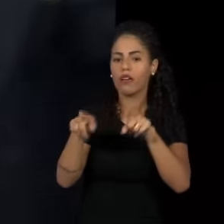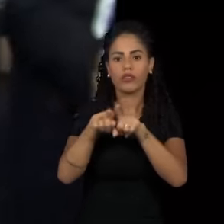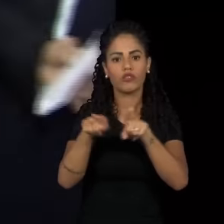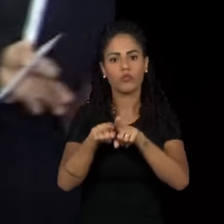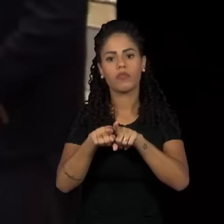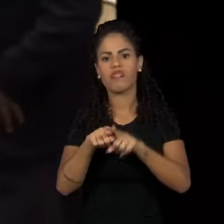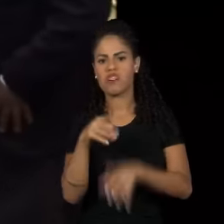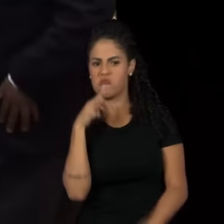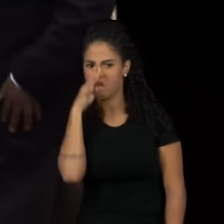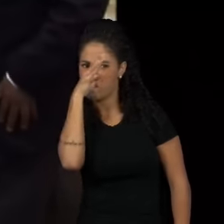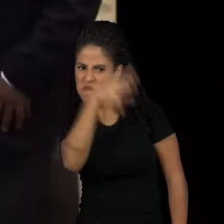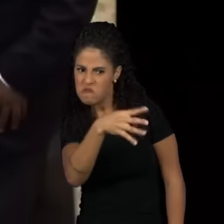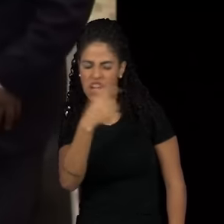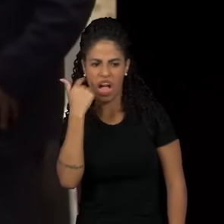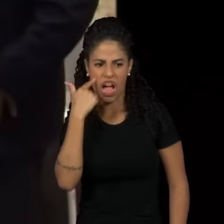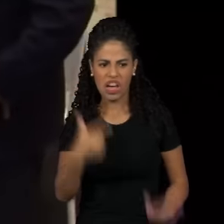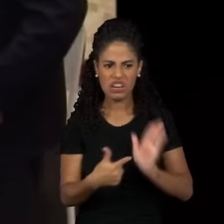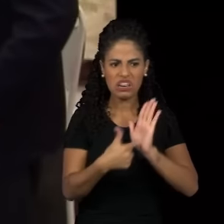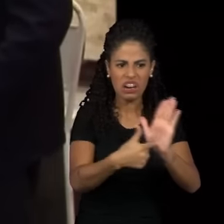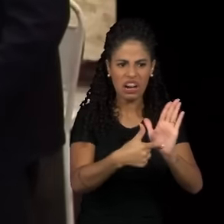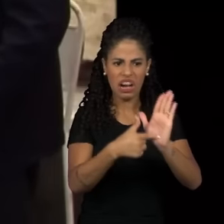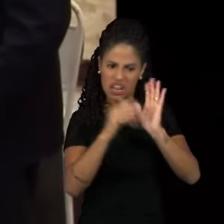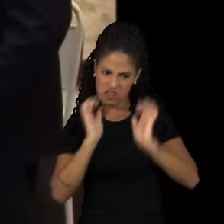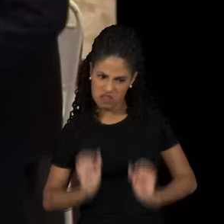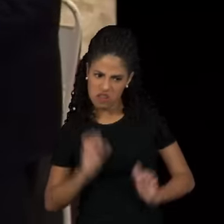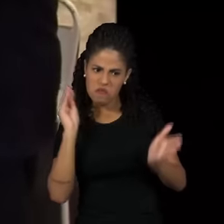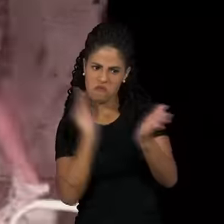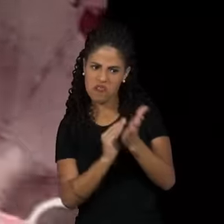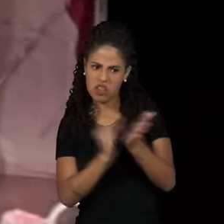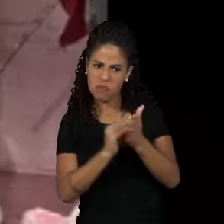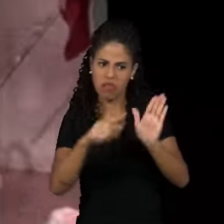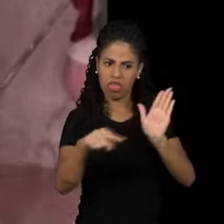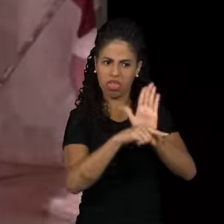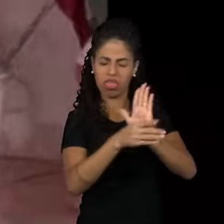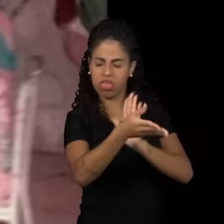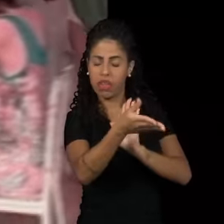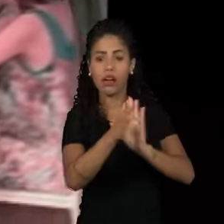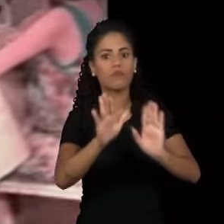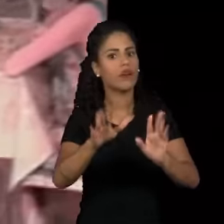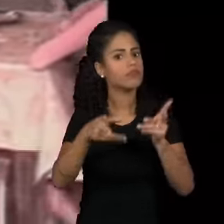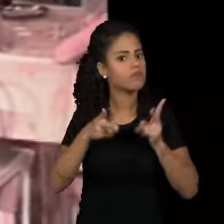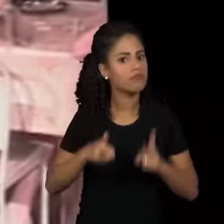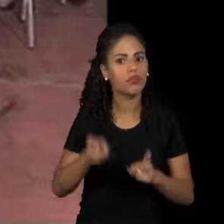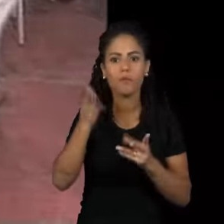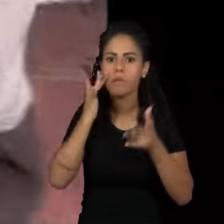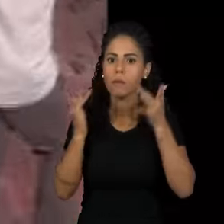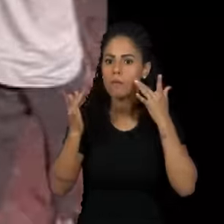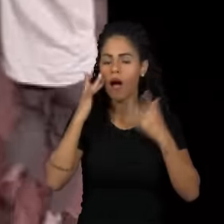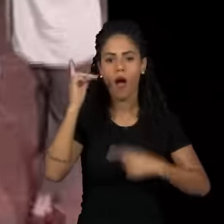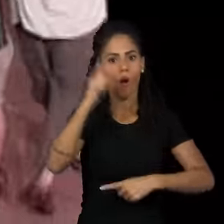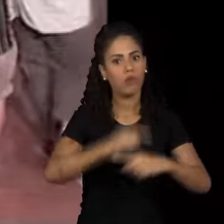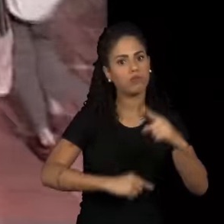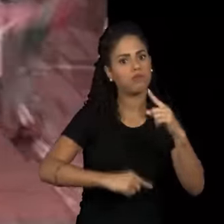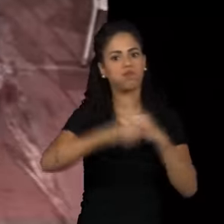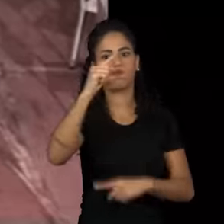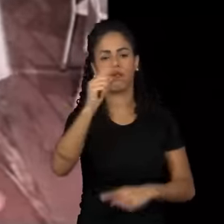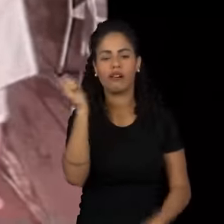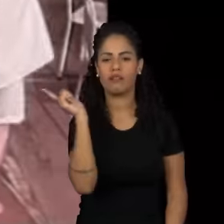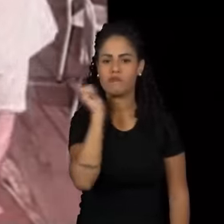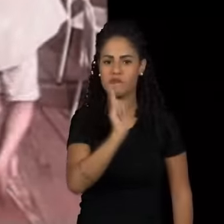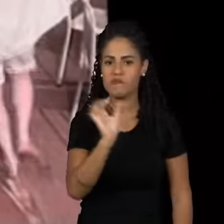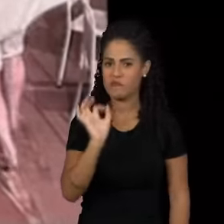a peça de ser vulgar, imoral e pessimista. Mas mesmo assim, a peça acabou alcançando grande sucesso.